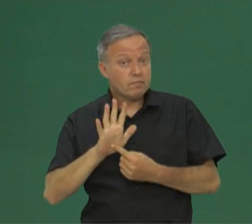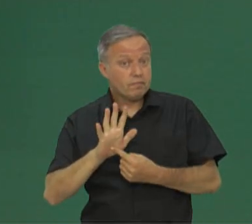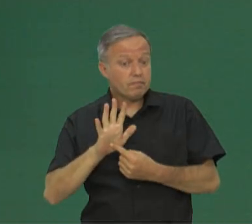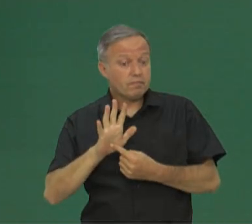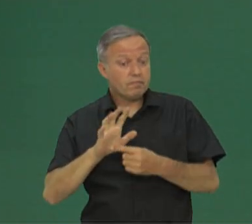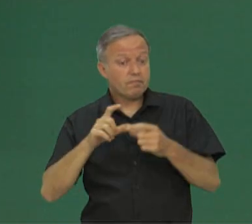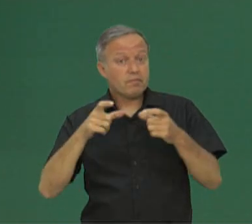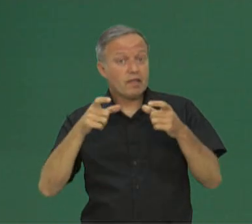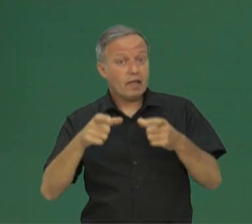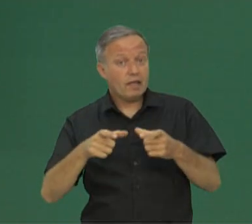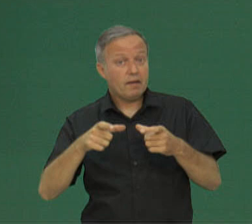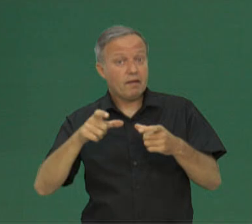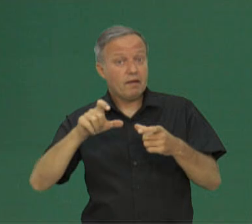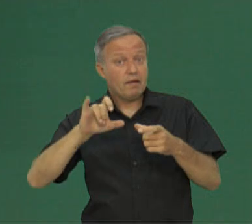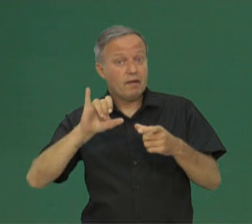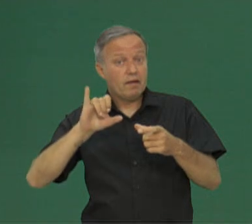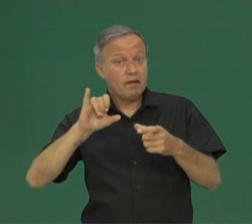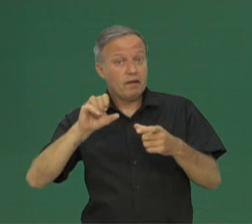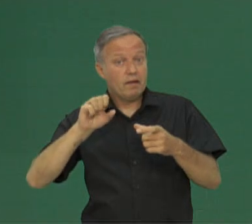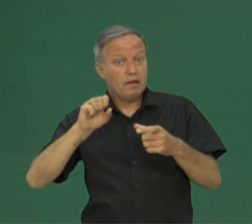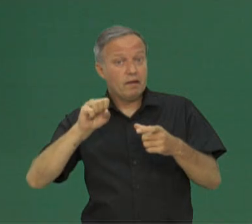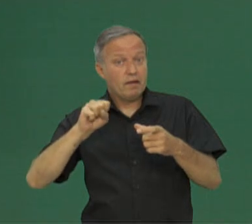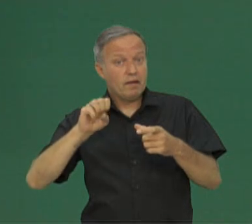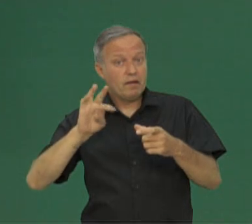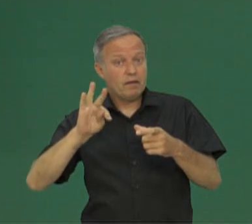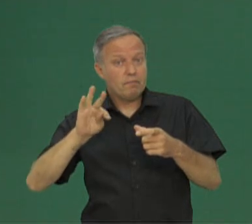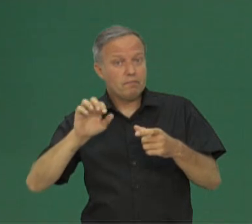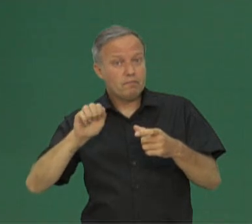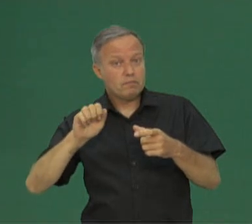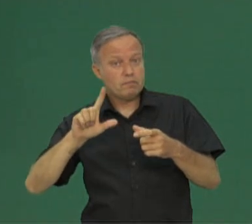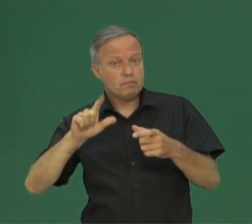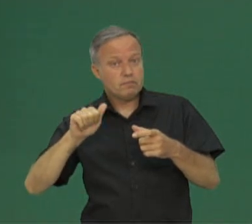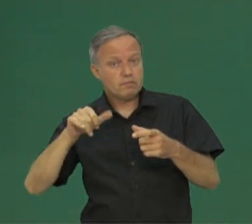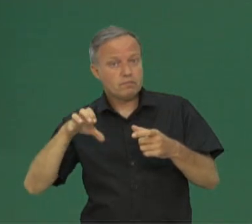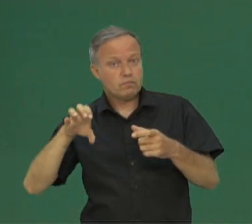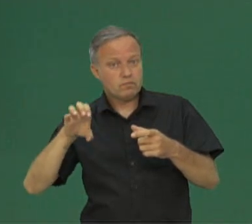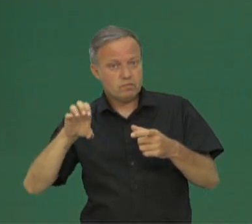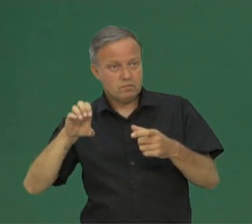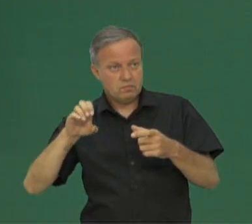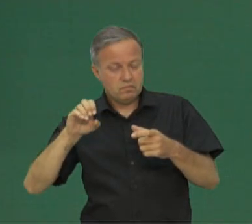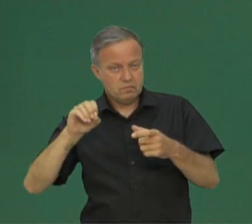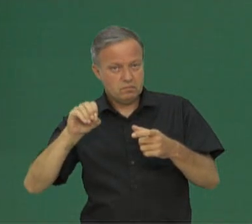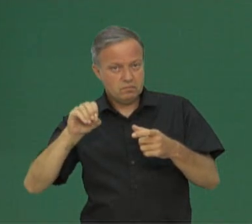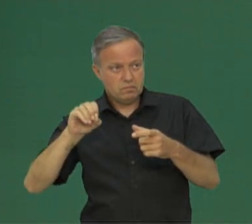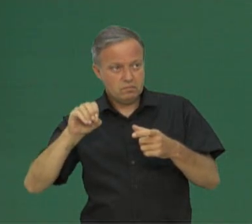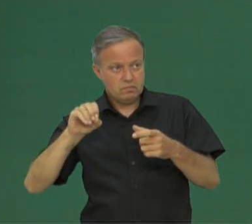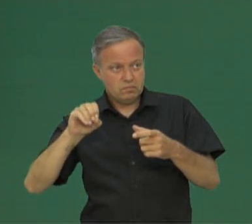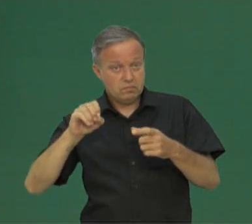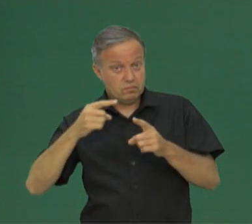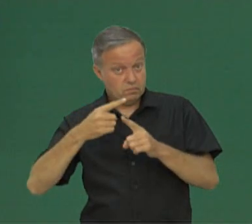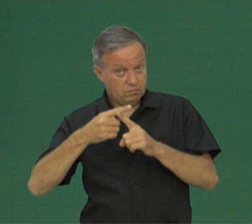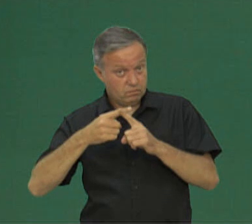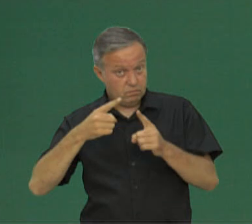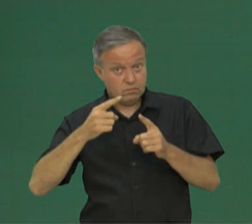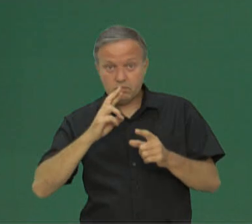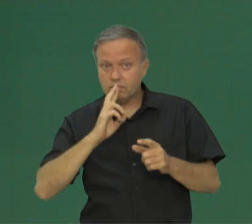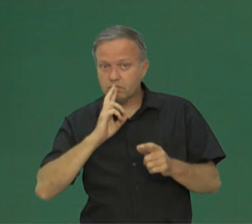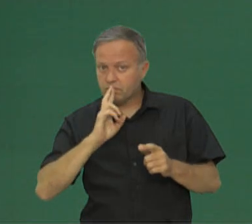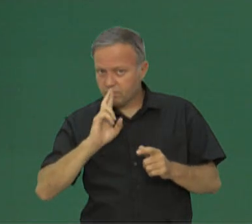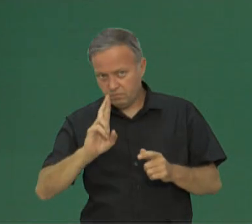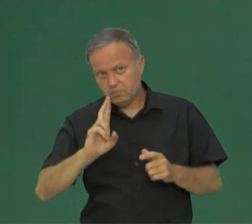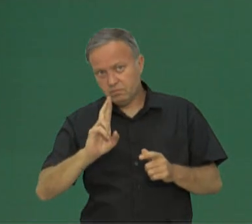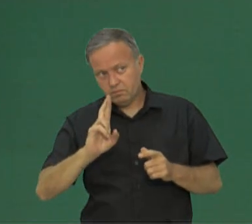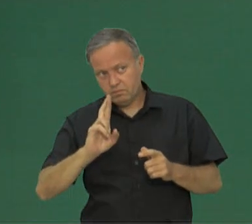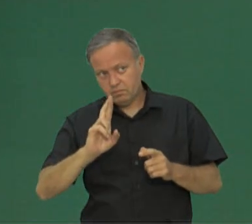vocês. Então, já aí, eu não precisava nem ter explicado sobre a instalação para vocês responderem essa